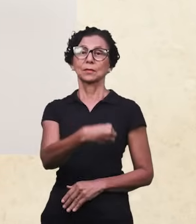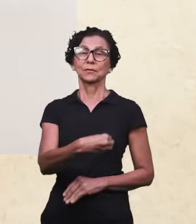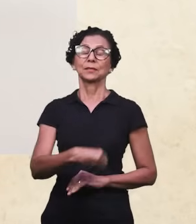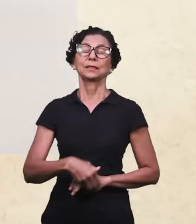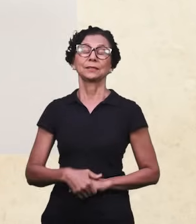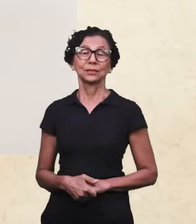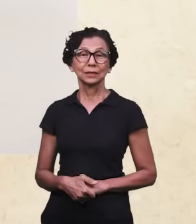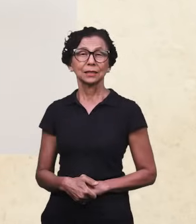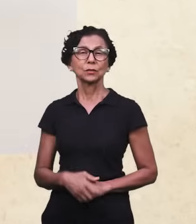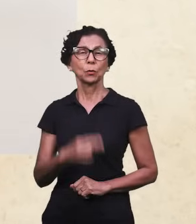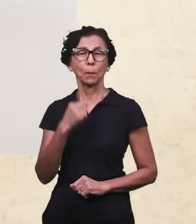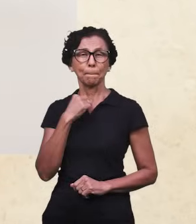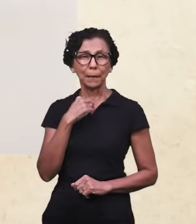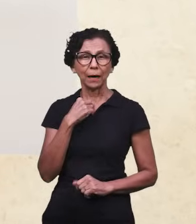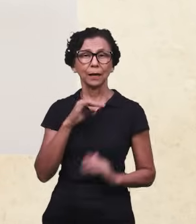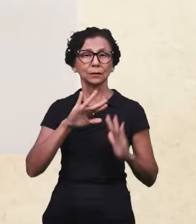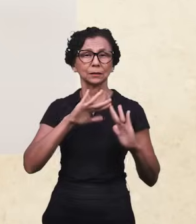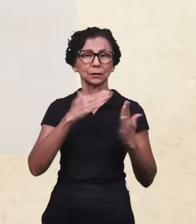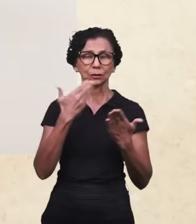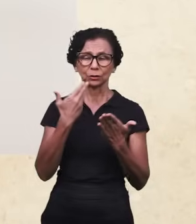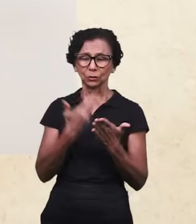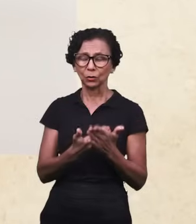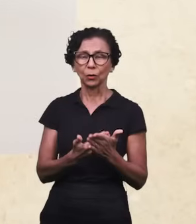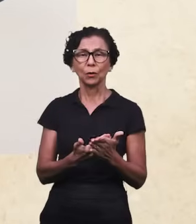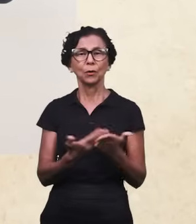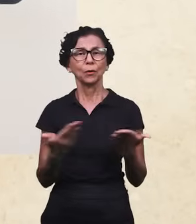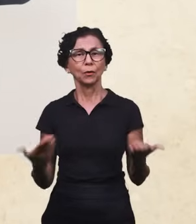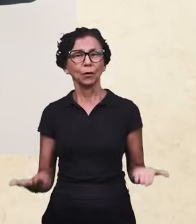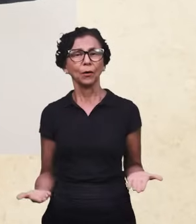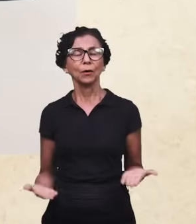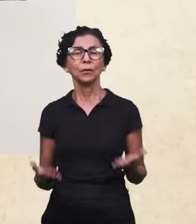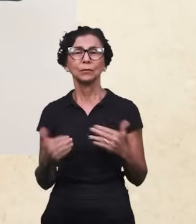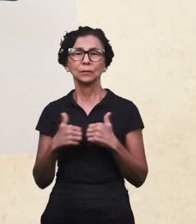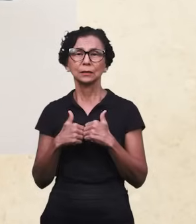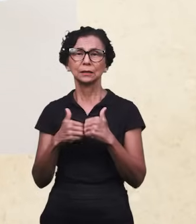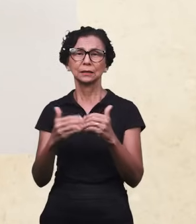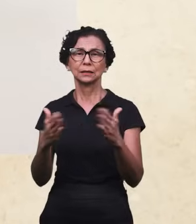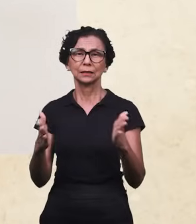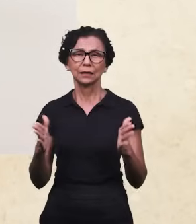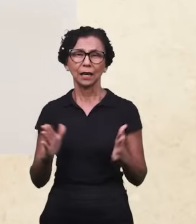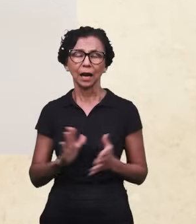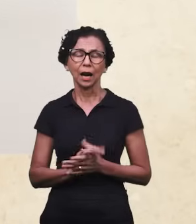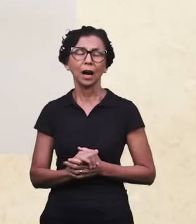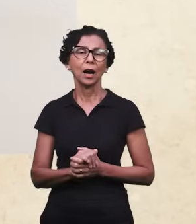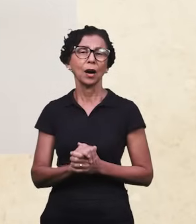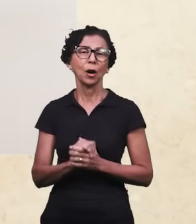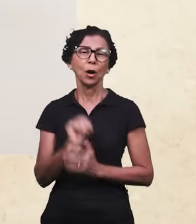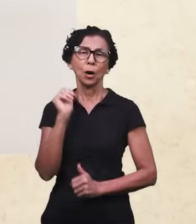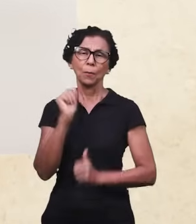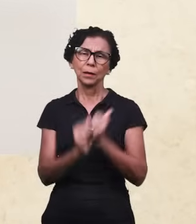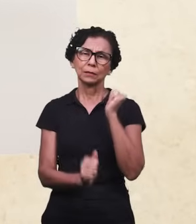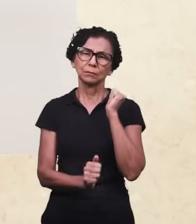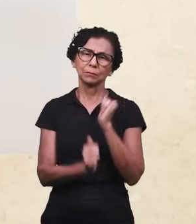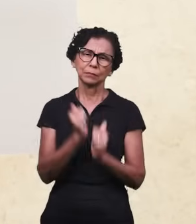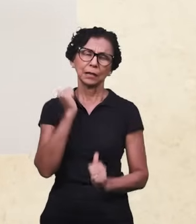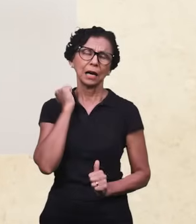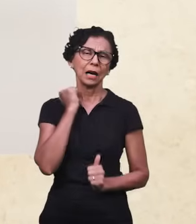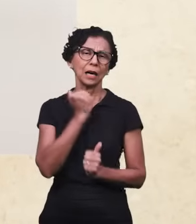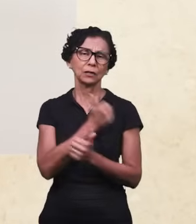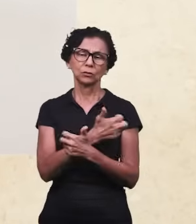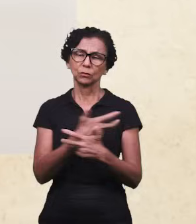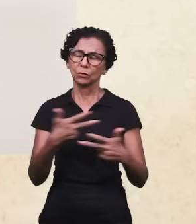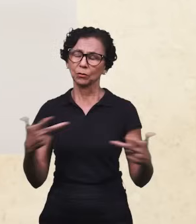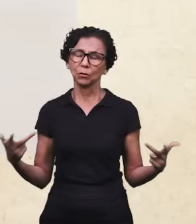fazendo tantas atividades nas escolas, ou até mesmo iniciarão um esporte, um futebol, um balé,